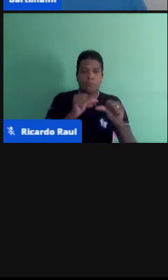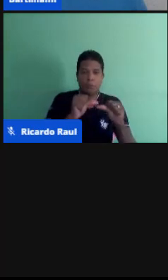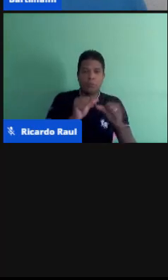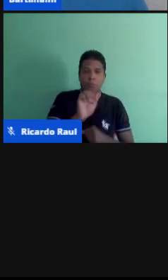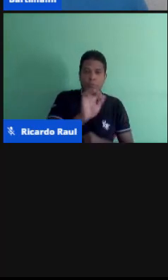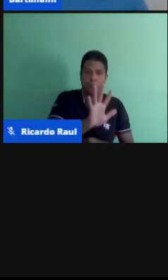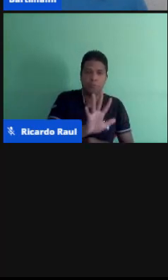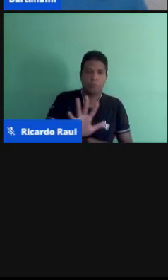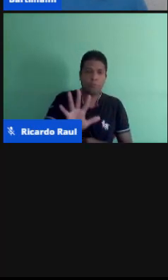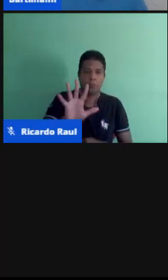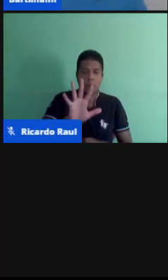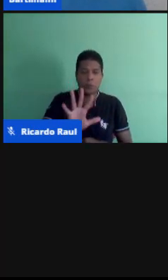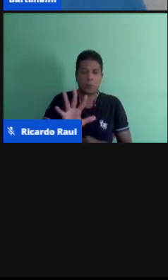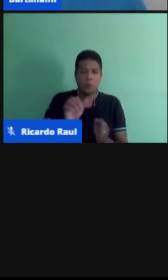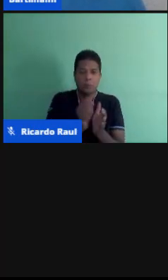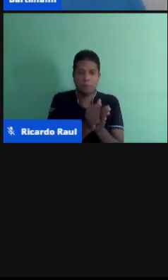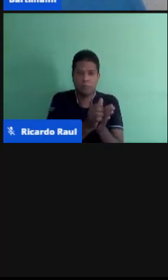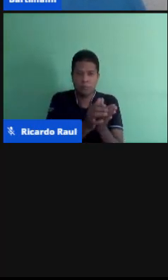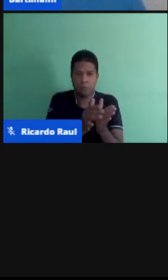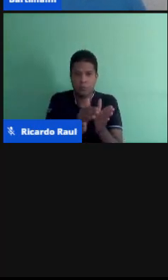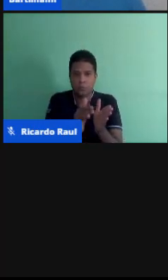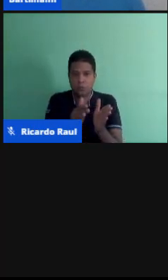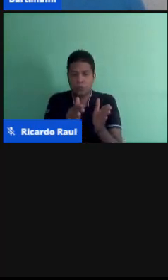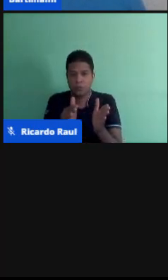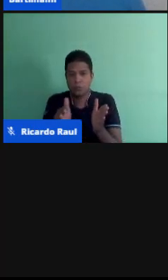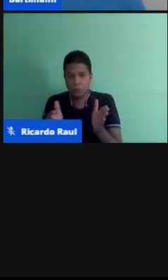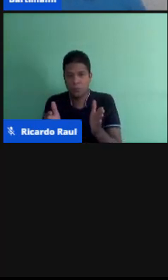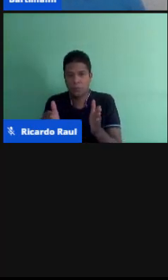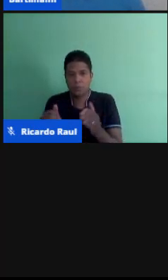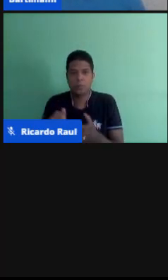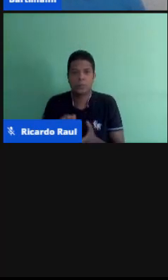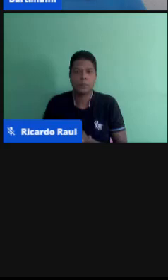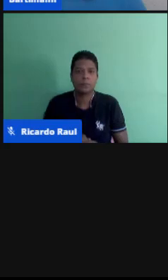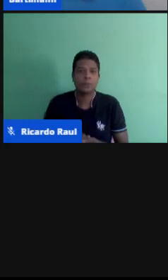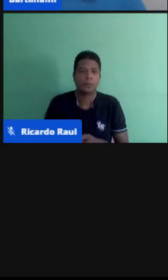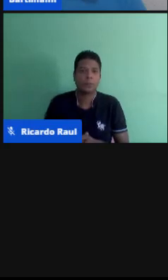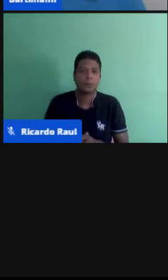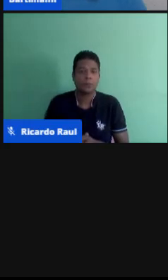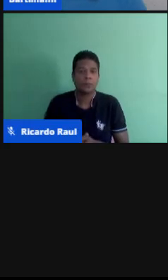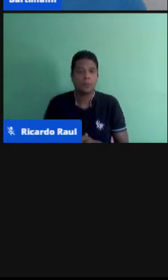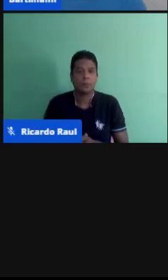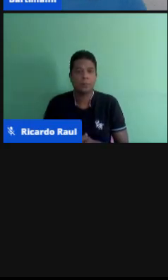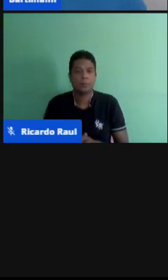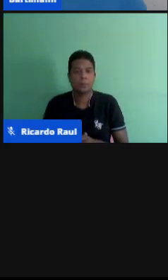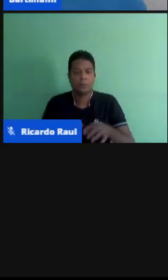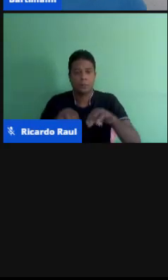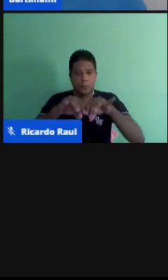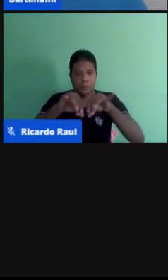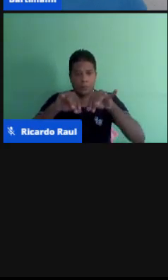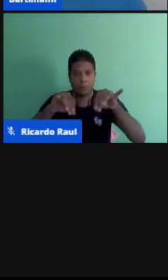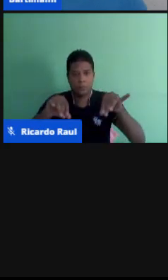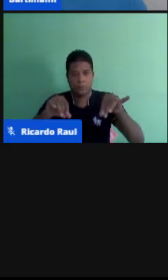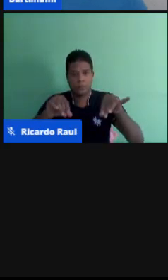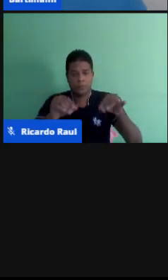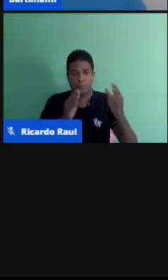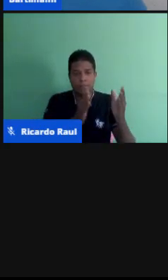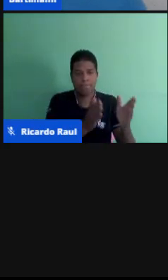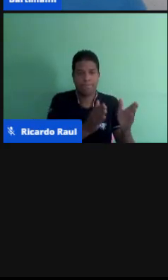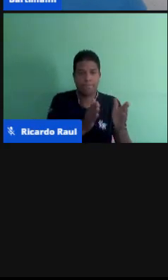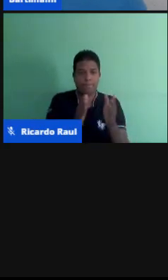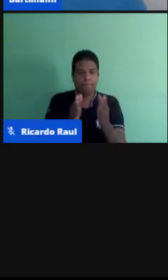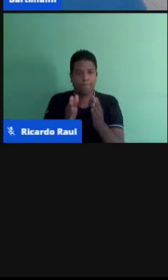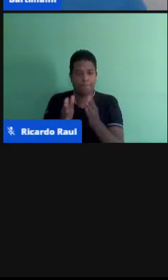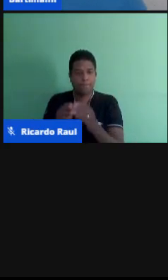paisagem que se deram ao longo de anos a partir de determinado recorte territorial. Então, por isso, o uso da terra, o